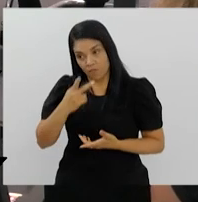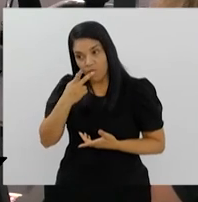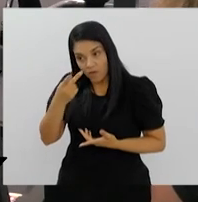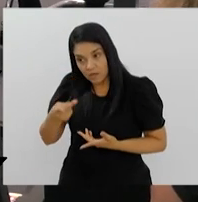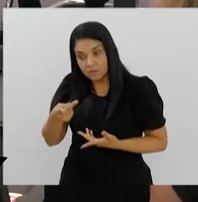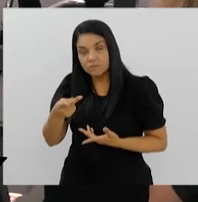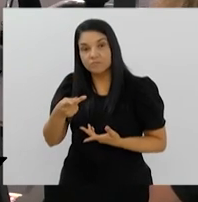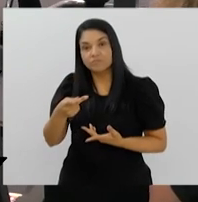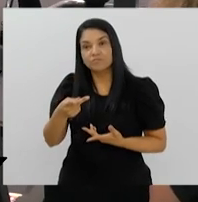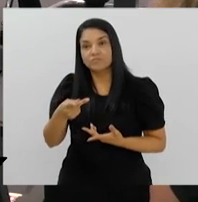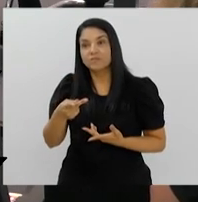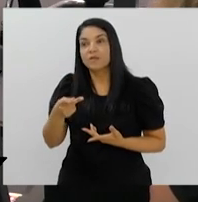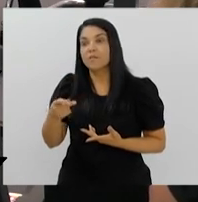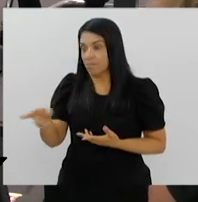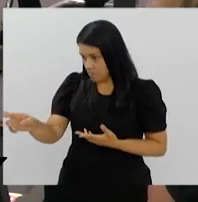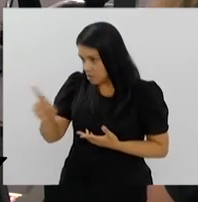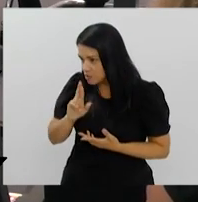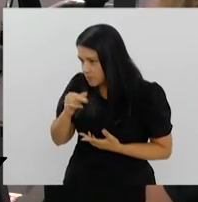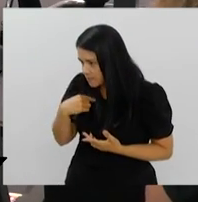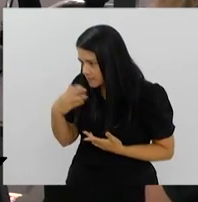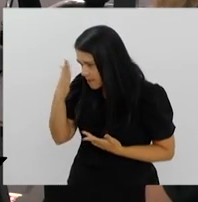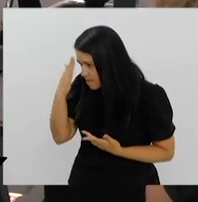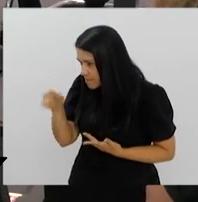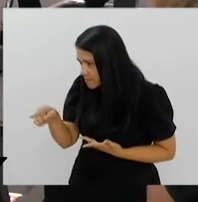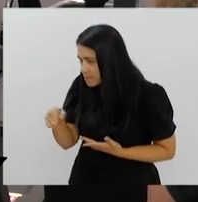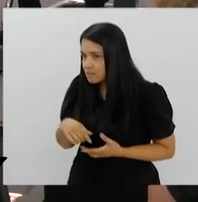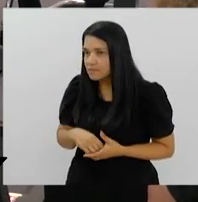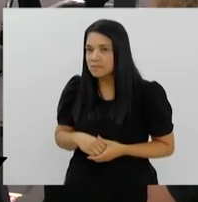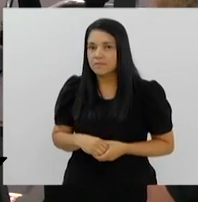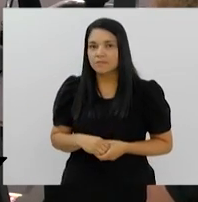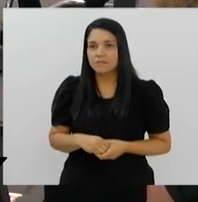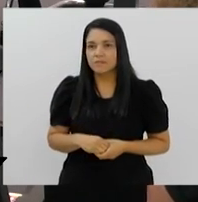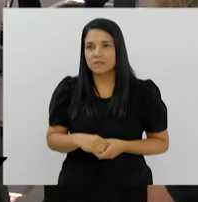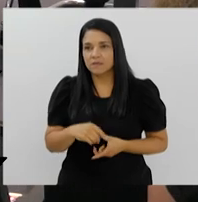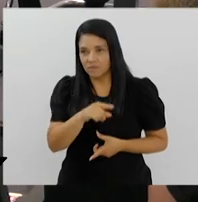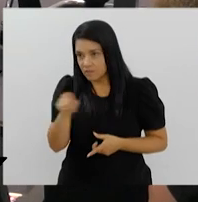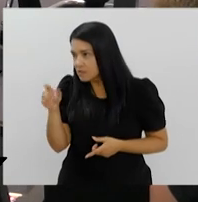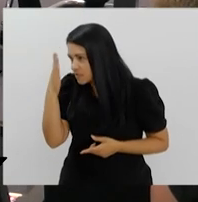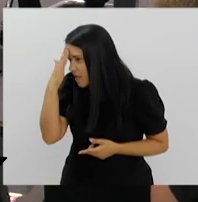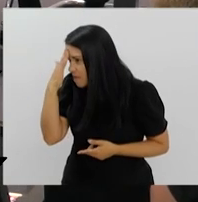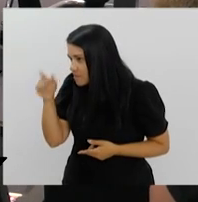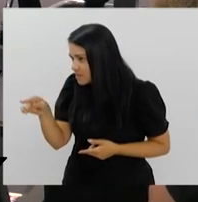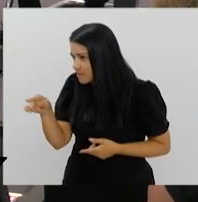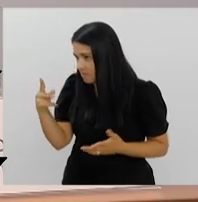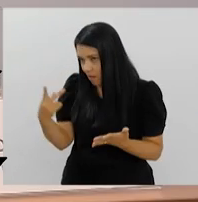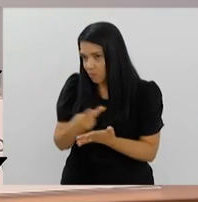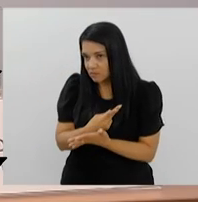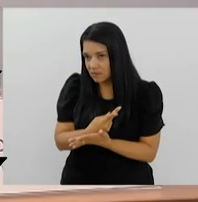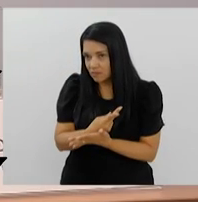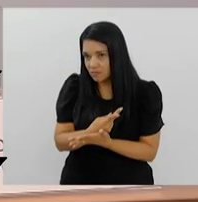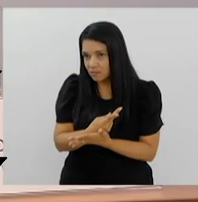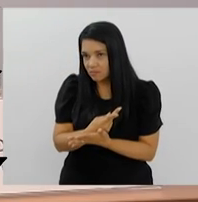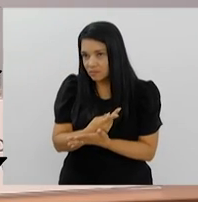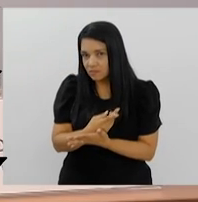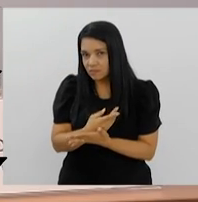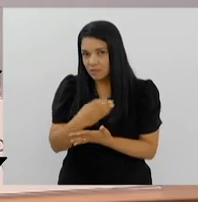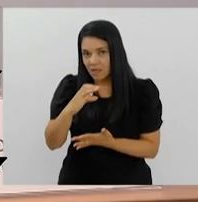el sai da mesma coisa isso eu quero saber vocês sabem disso vocês sabem disso estão sabendo que isso tá acontecendo